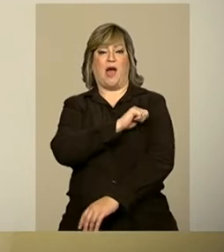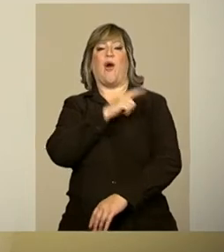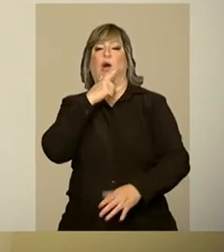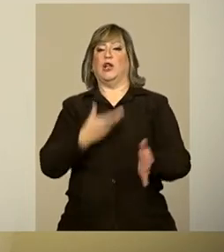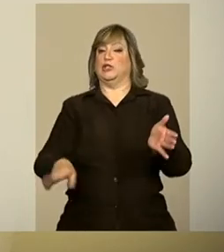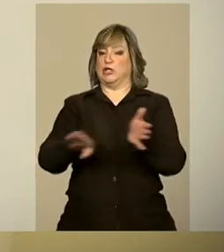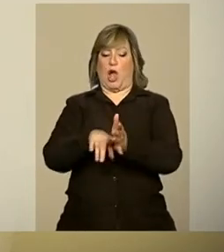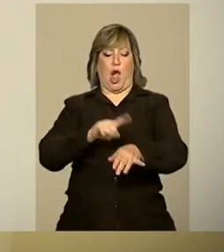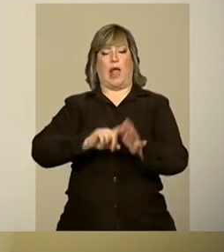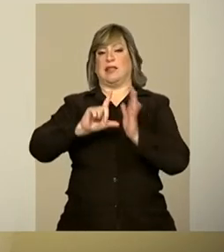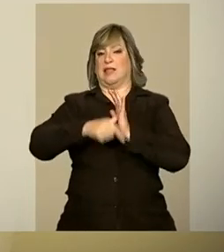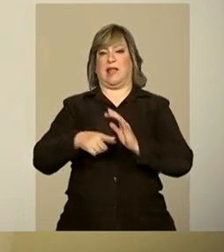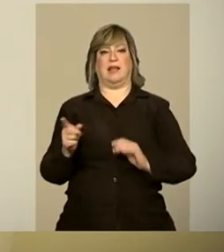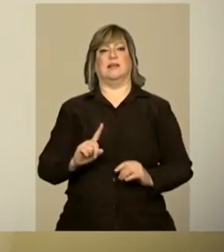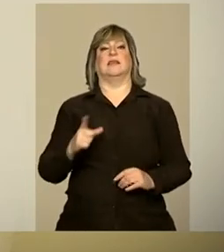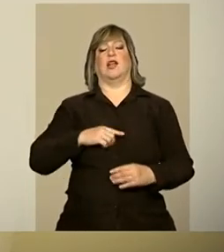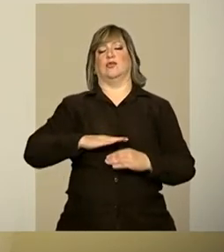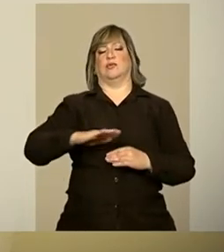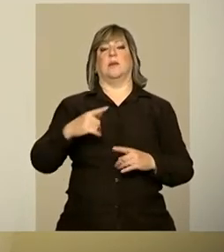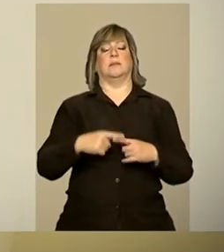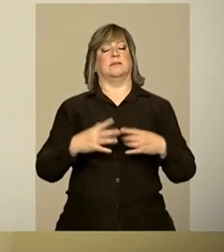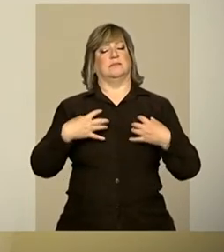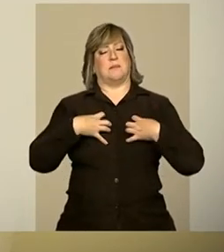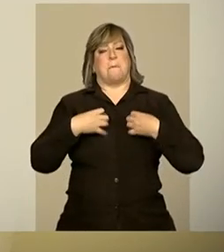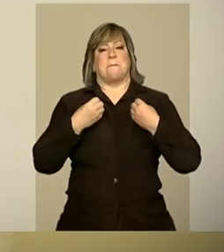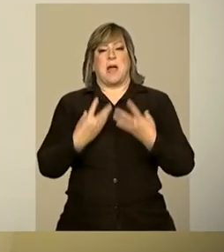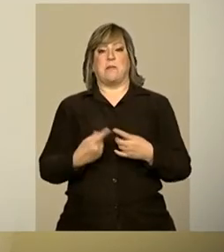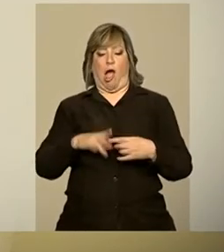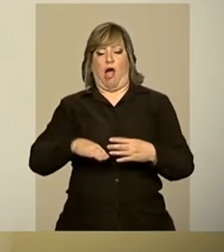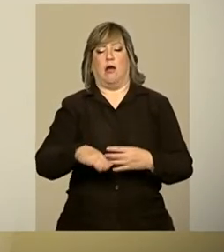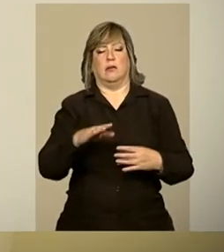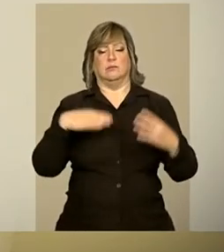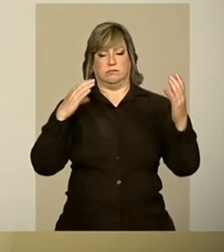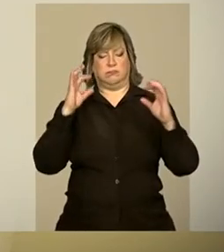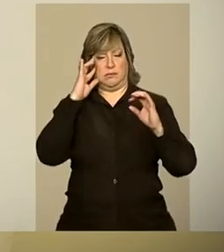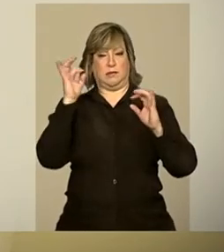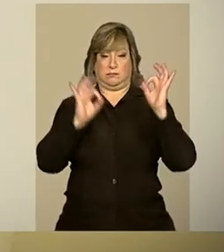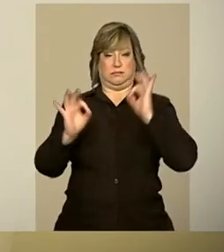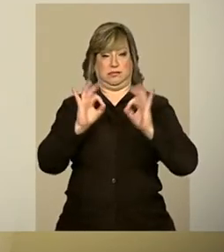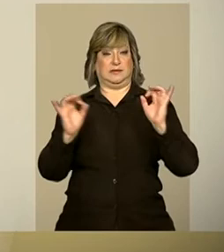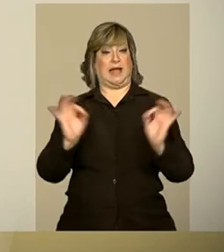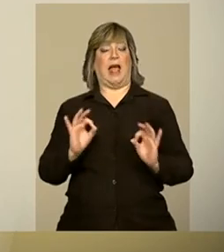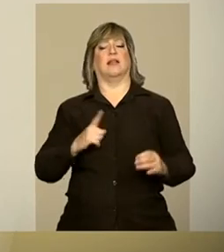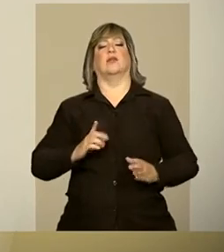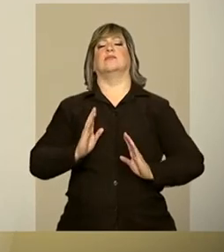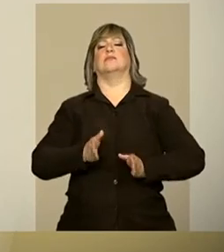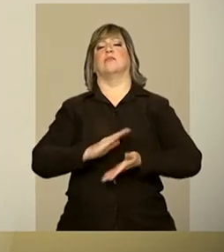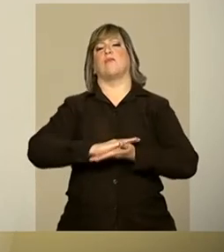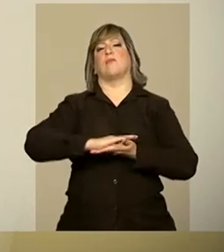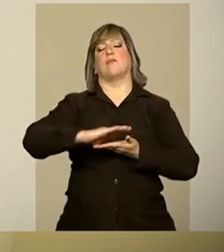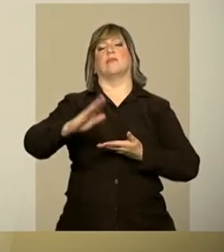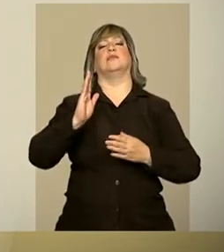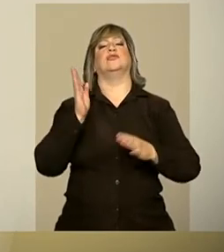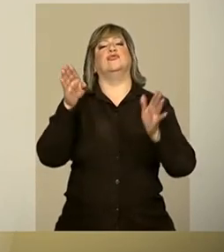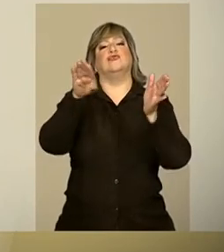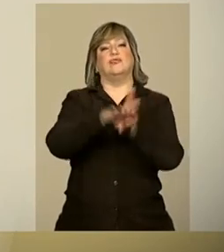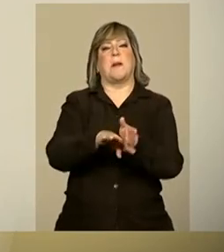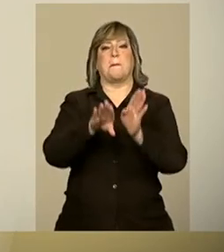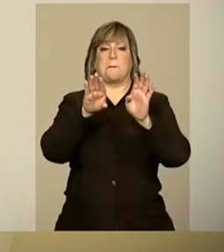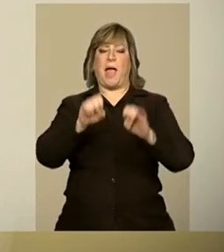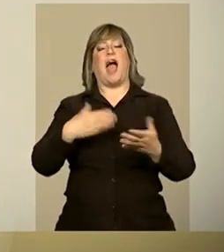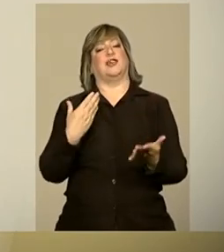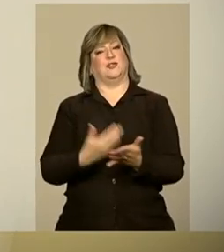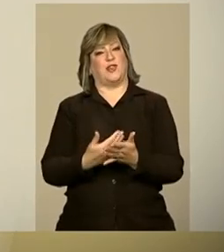horário. Chegam mais dispostos, Luciano, porque foram transportados com conforto e segurança. E isso ajuda muito